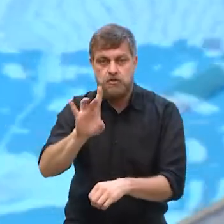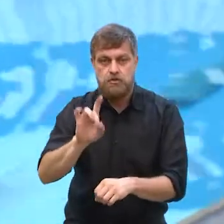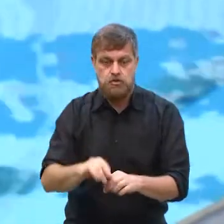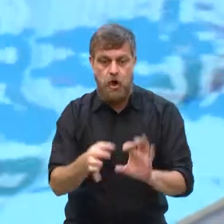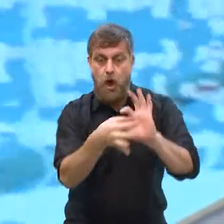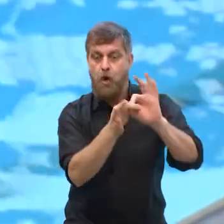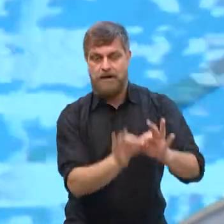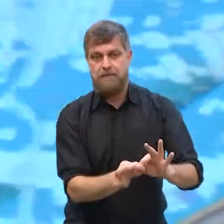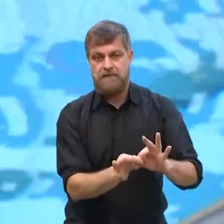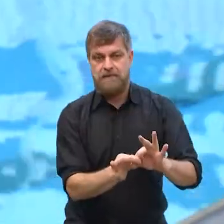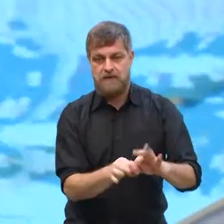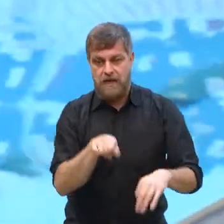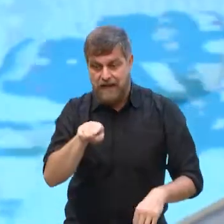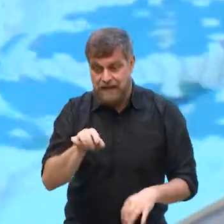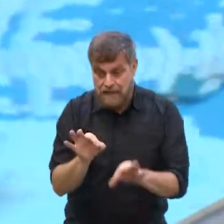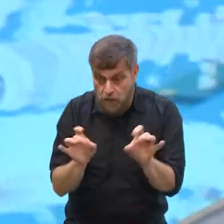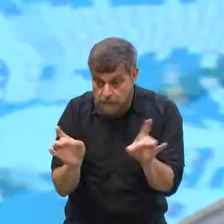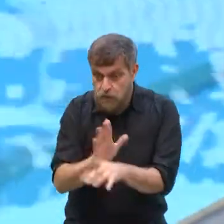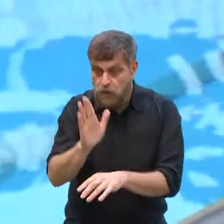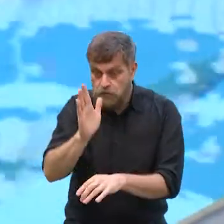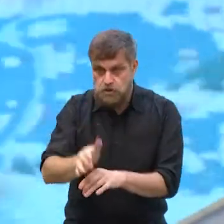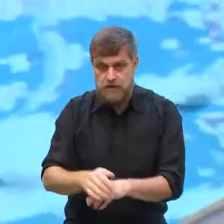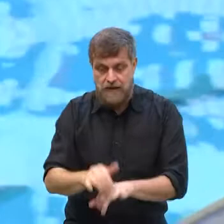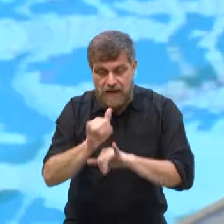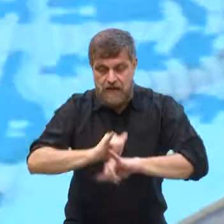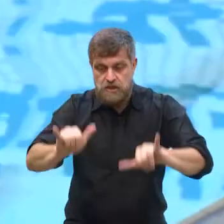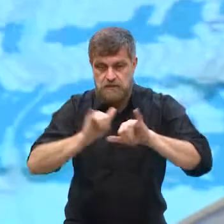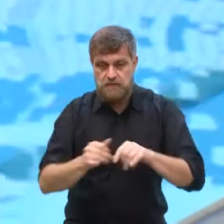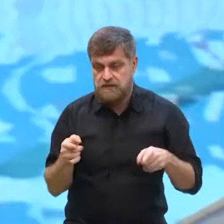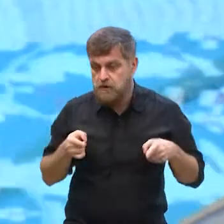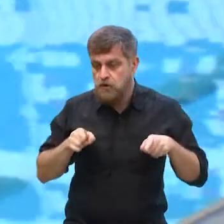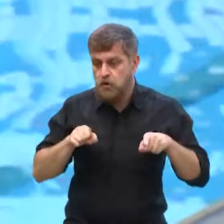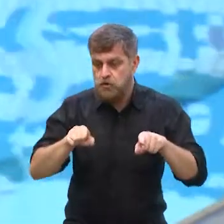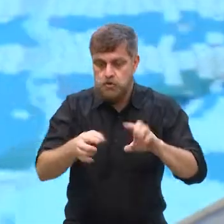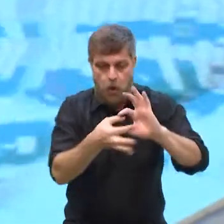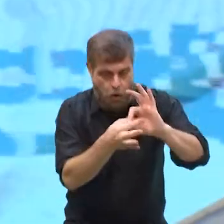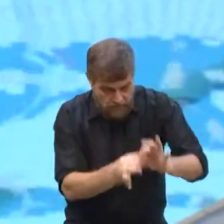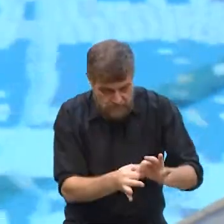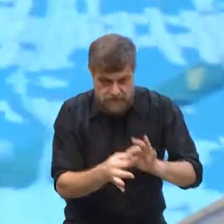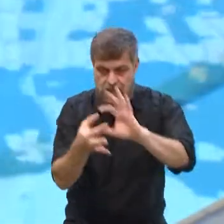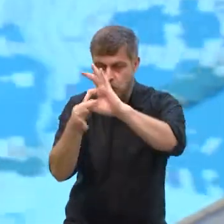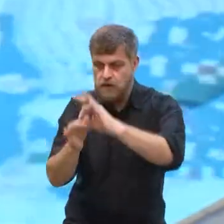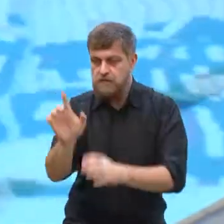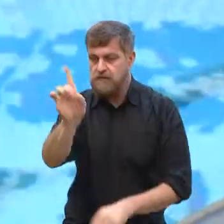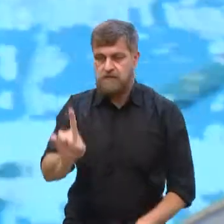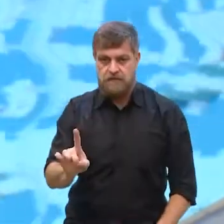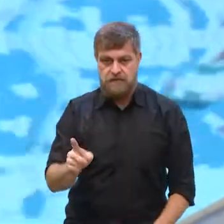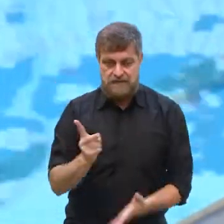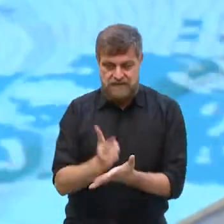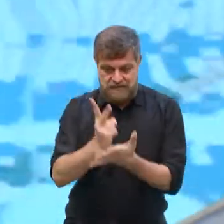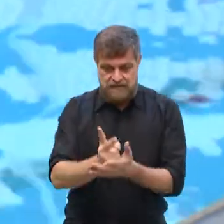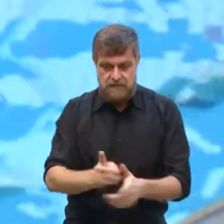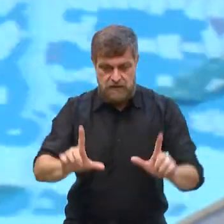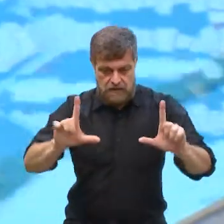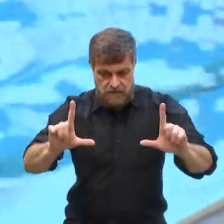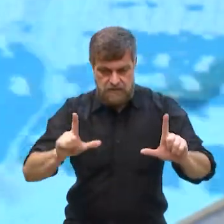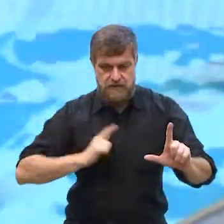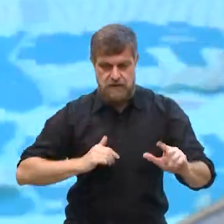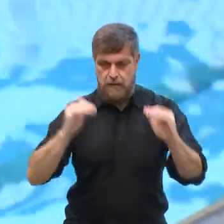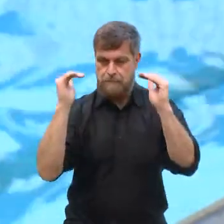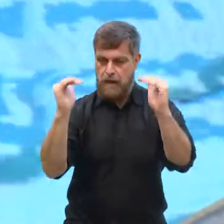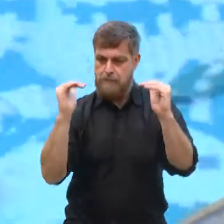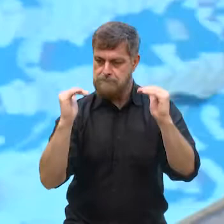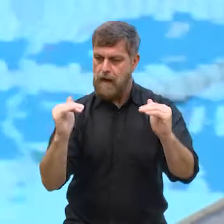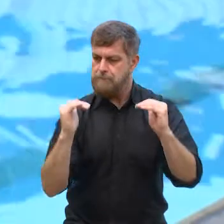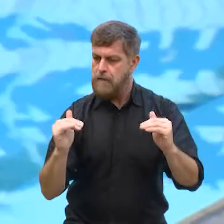Jogos Olímpicos. Então a divulgação ela acontece junta. Tudo que eles vão falar de Jogos Olímpicos, o Paralímpico também está ali.